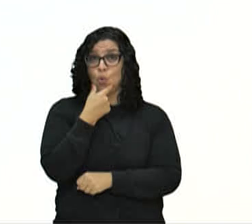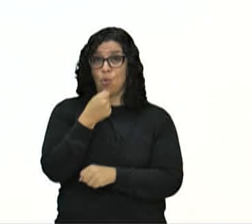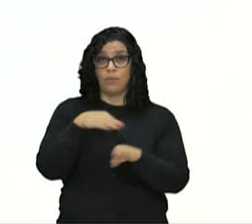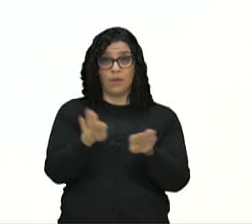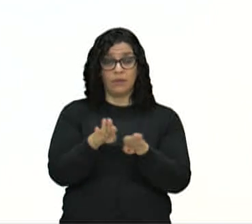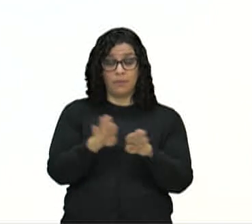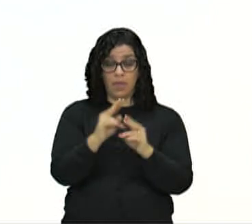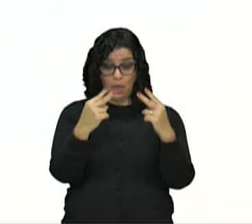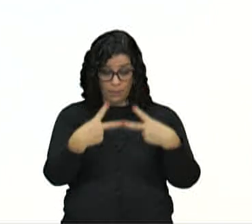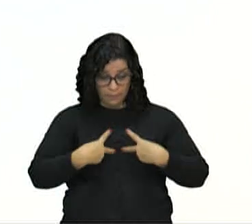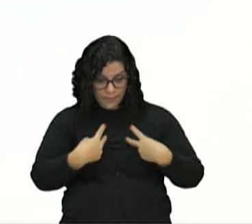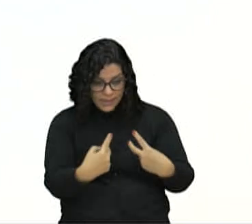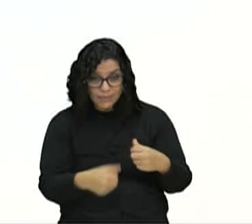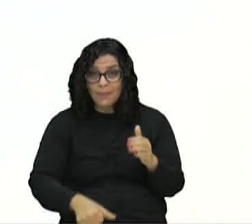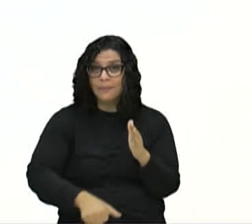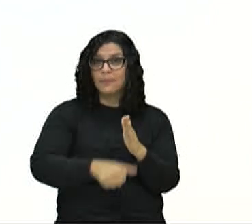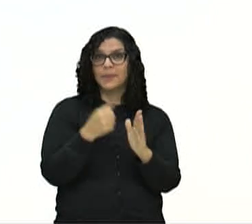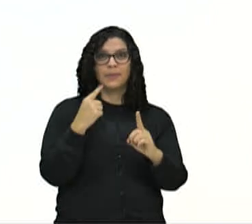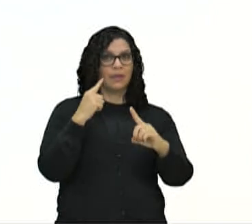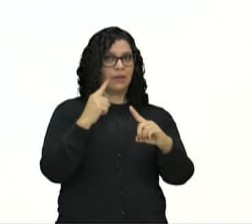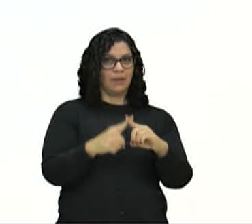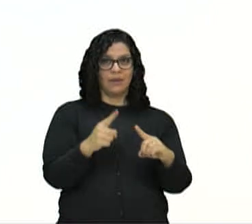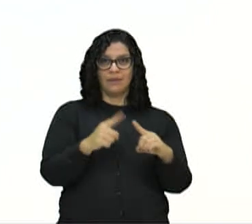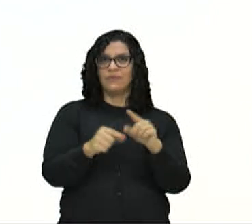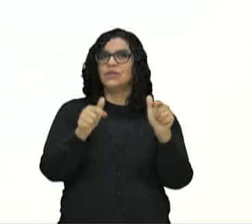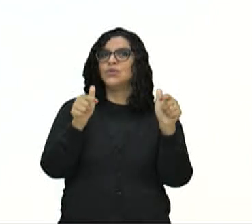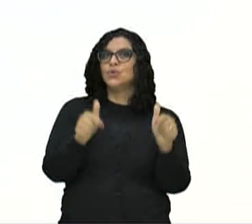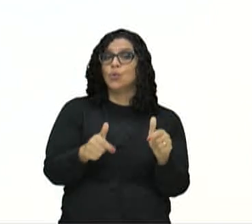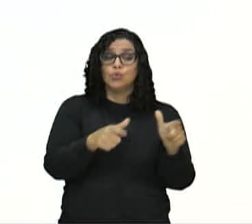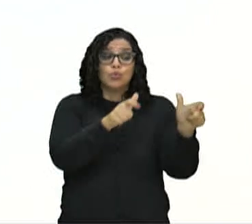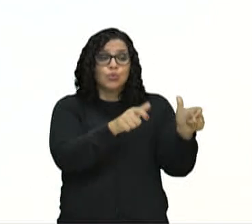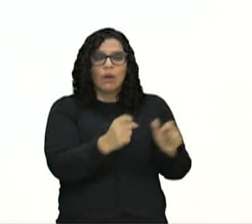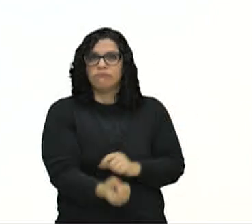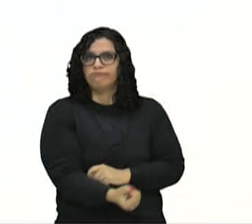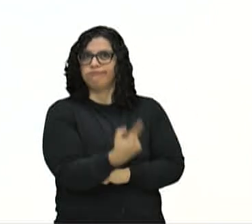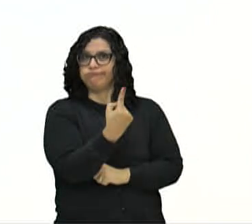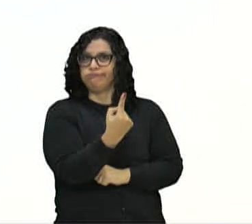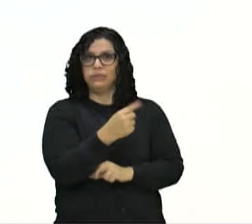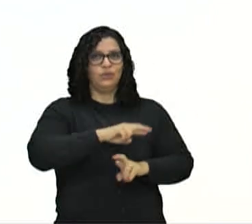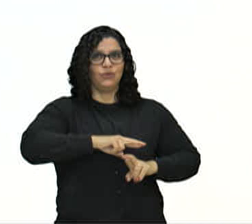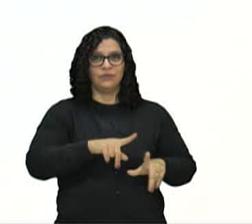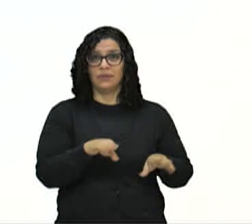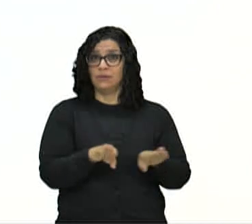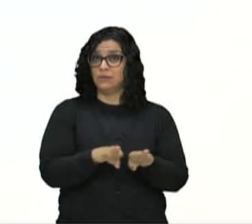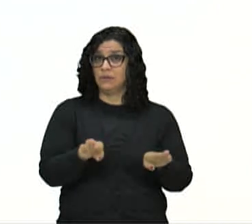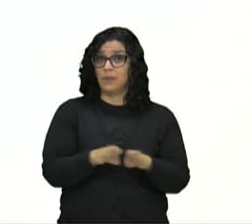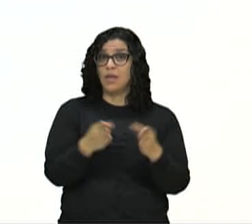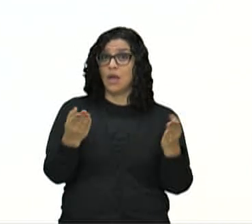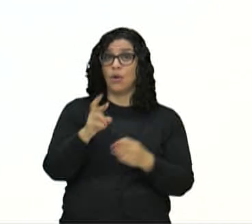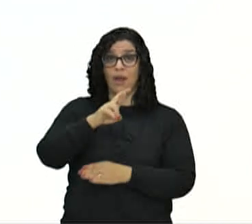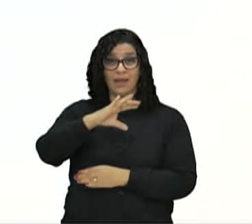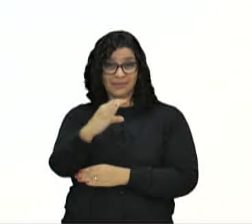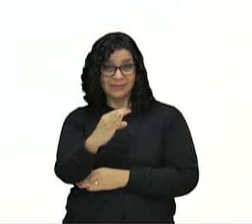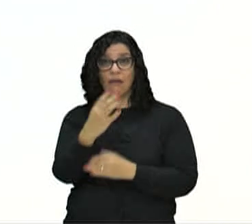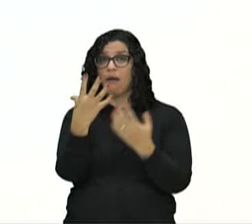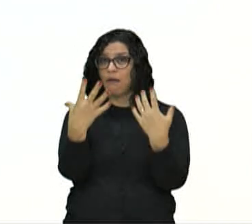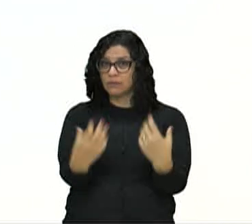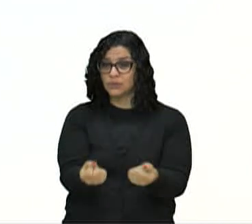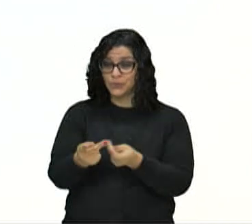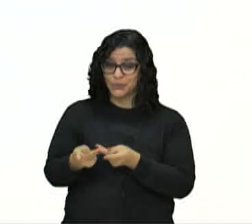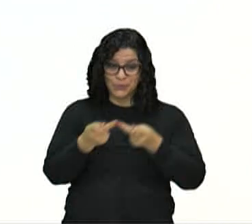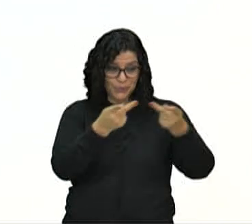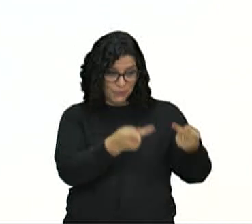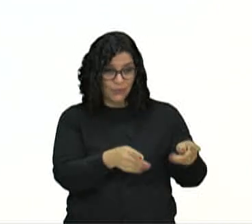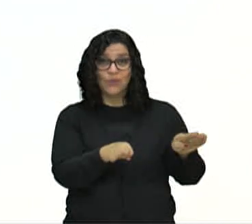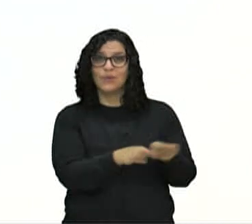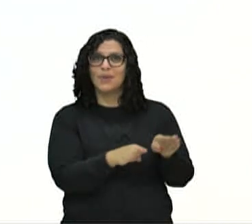se via pela primeira vez num elemento estranho. O fato de Cruzoé aceitar o convite para